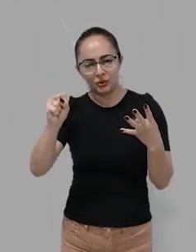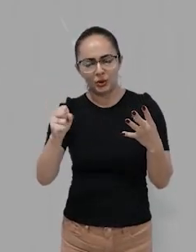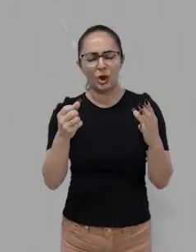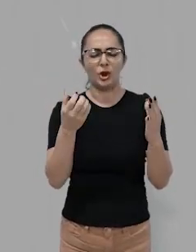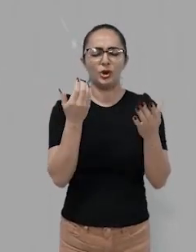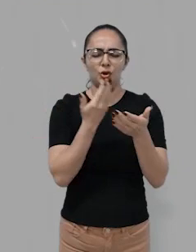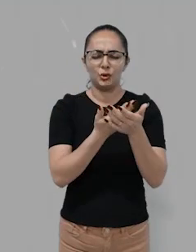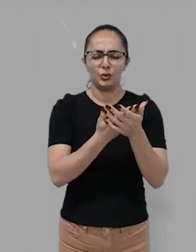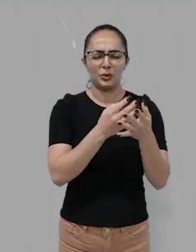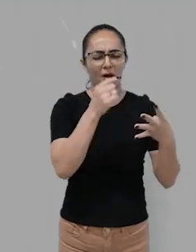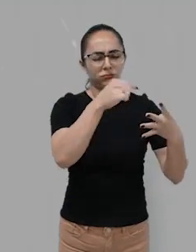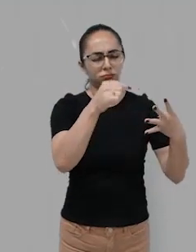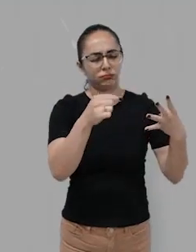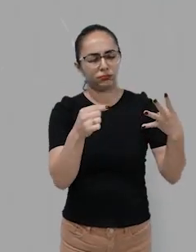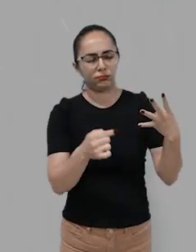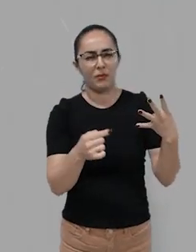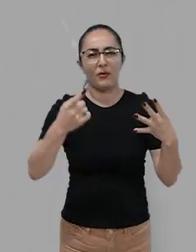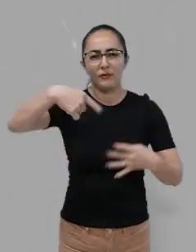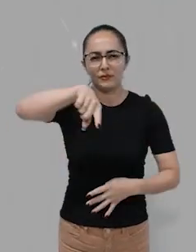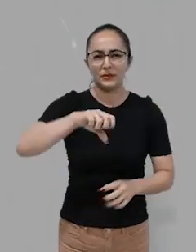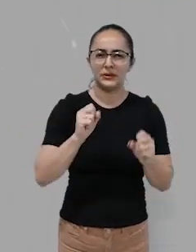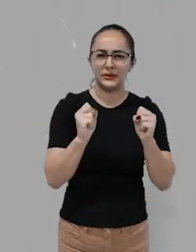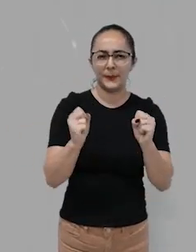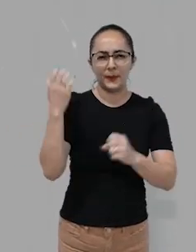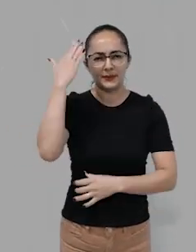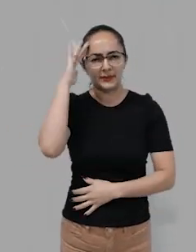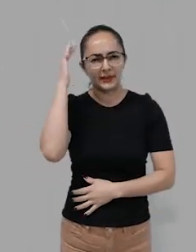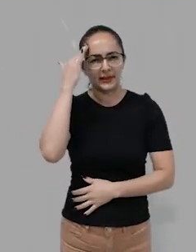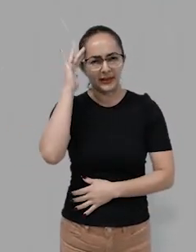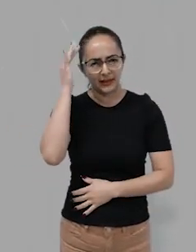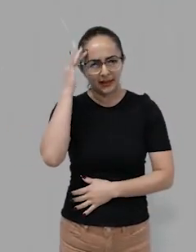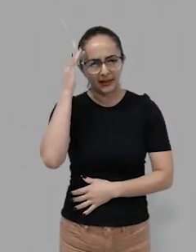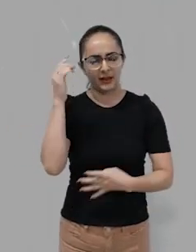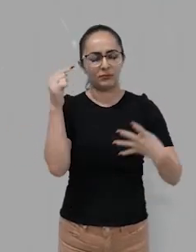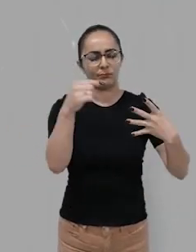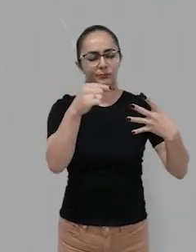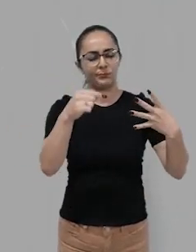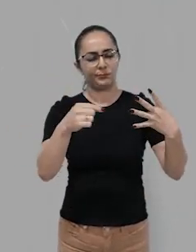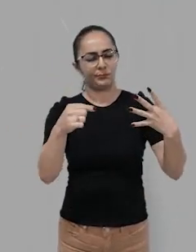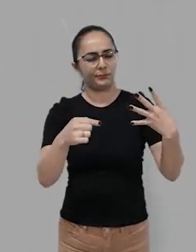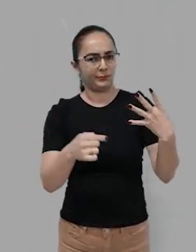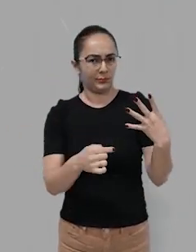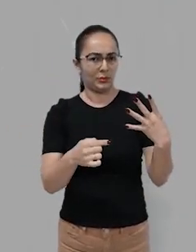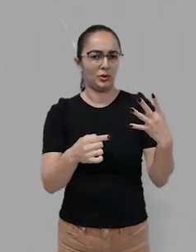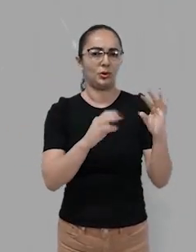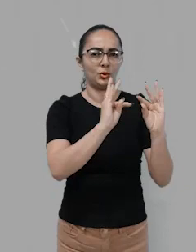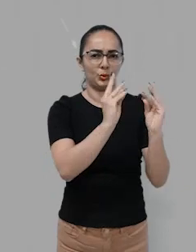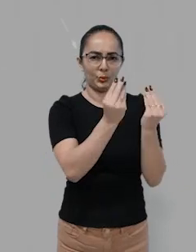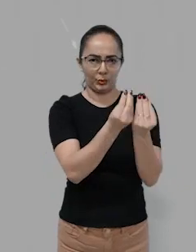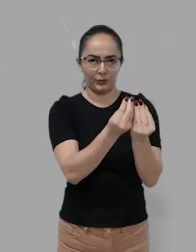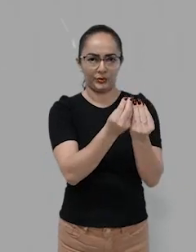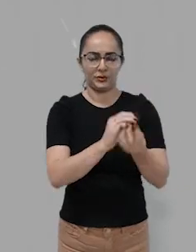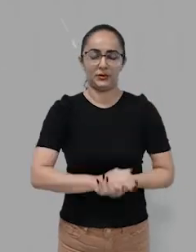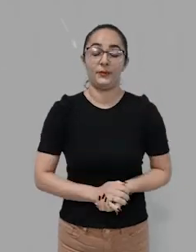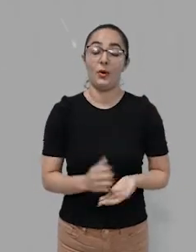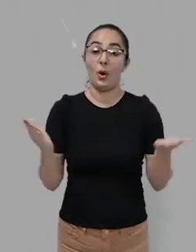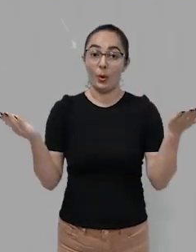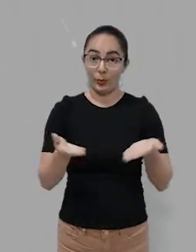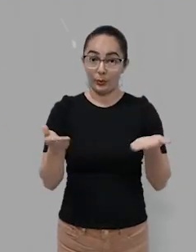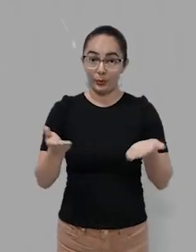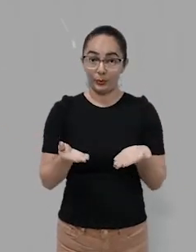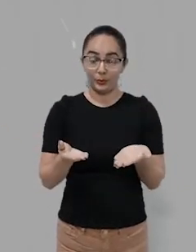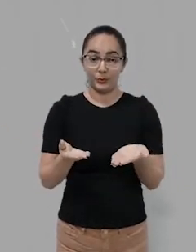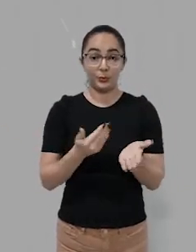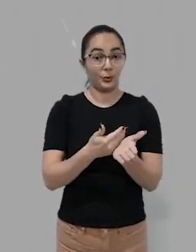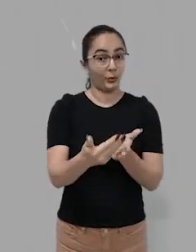possam compreender completamente essas divisões e essas substâncias. Hoje, como já falei, nós